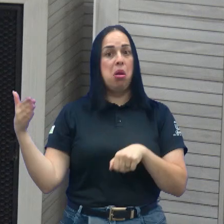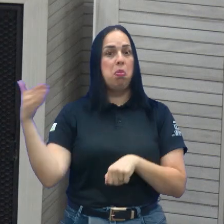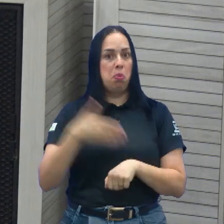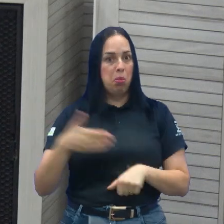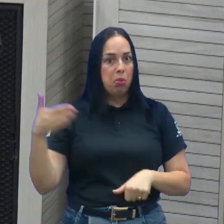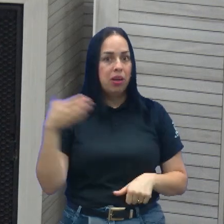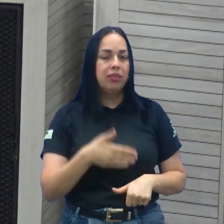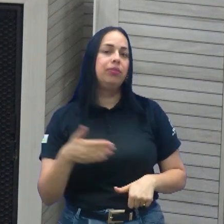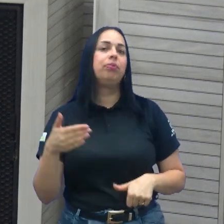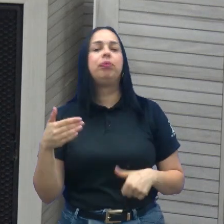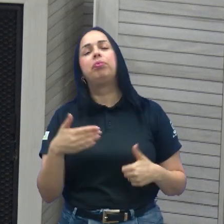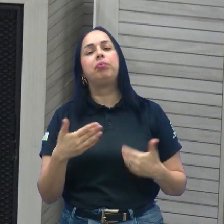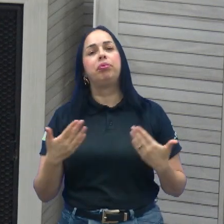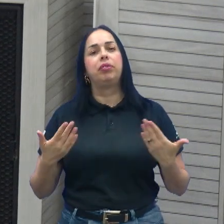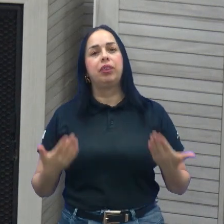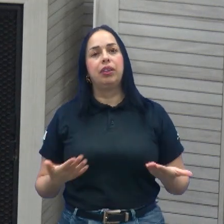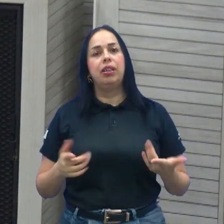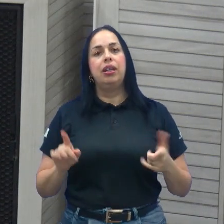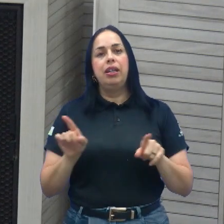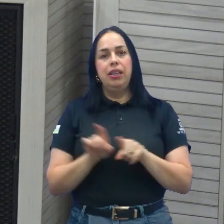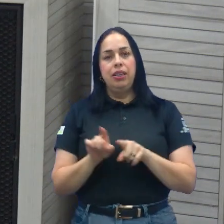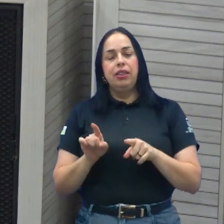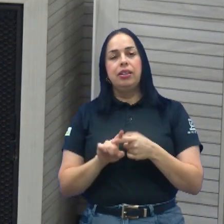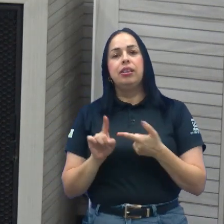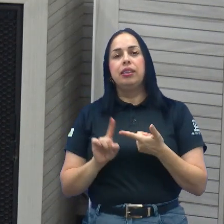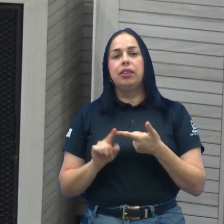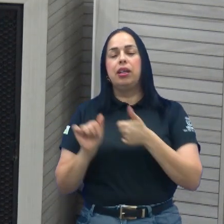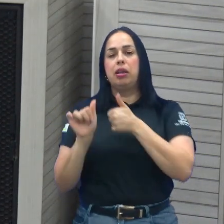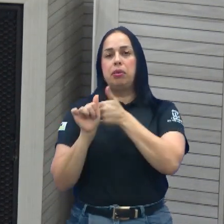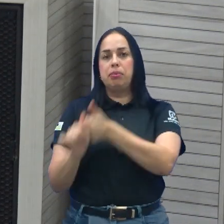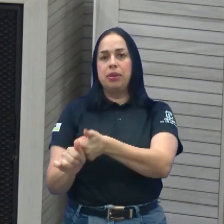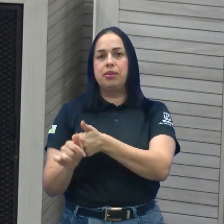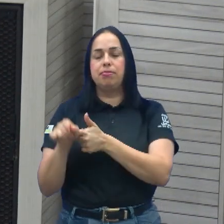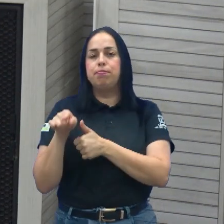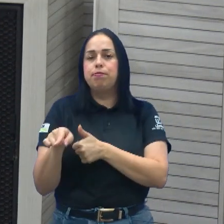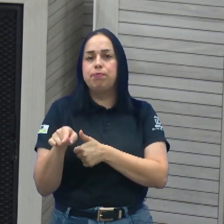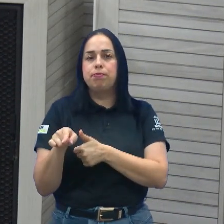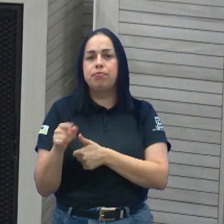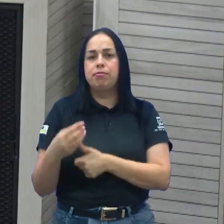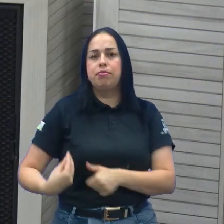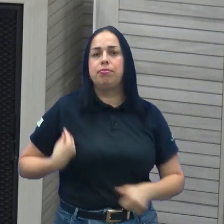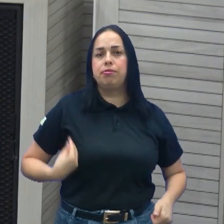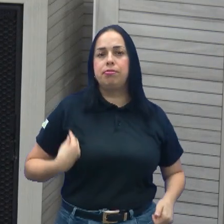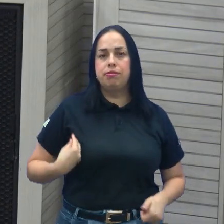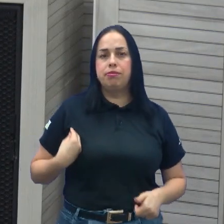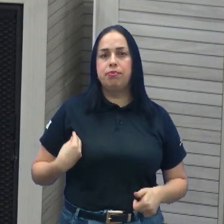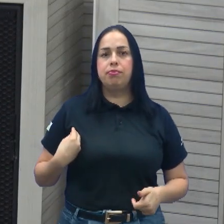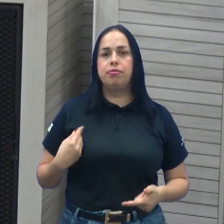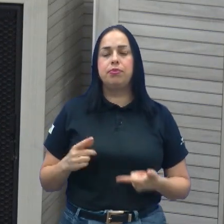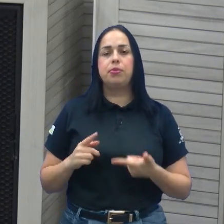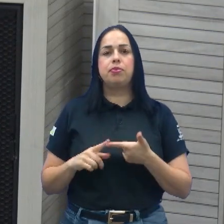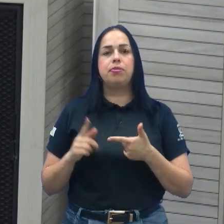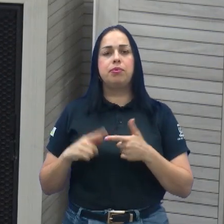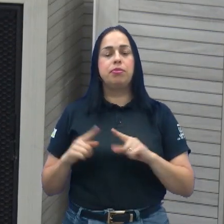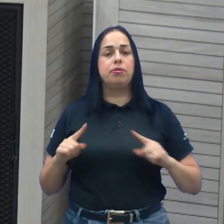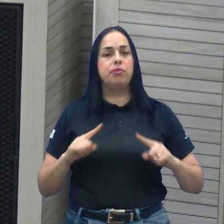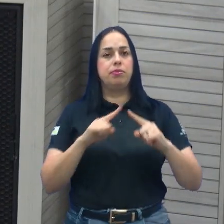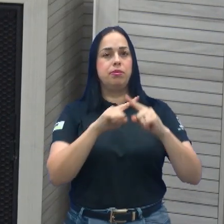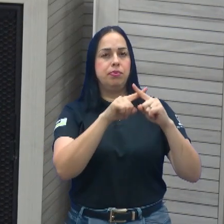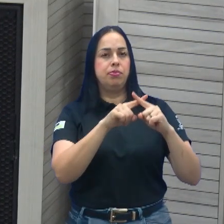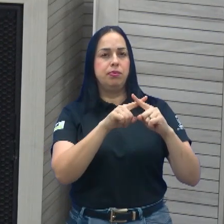aí. Estivemos juntos, acompanhei a trajetória dele, acompanho a trajetória. Estivemos na Muscle Contest lá no